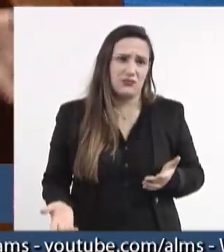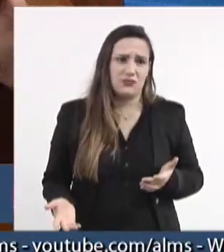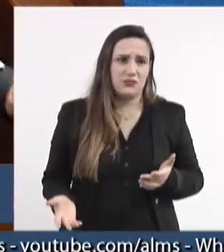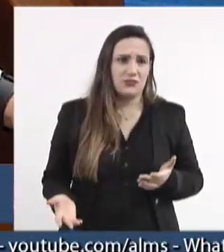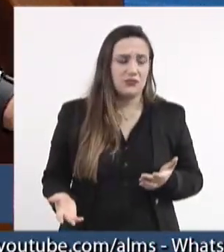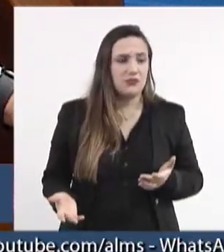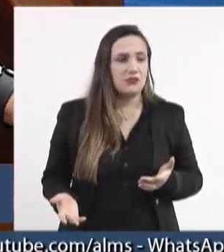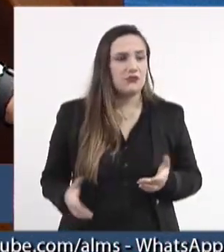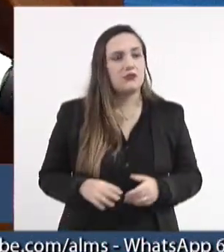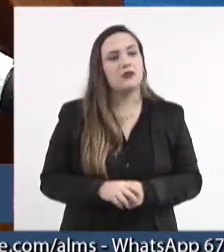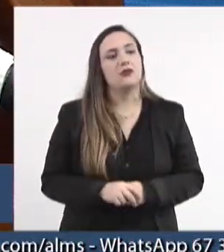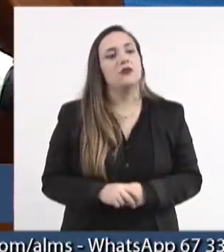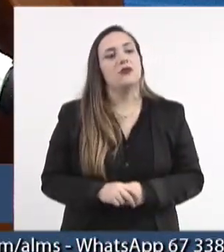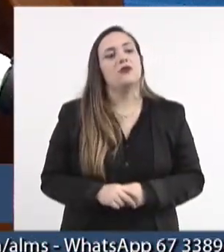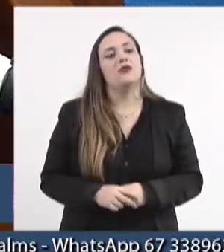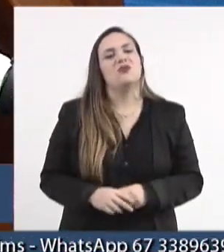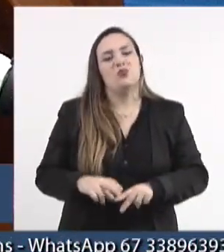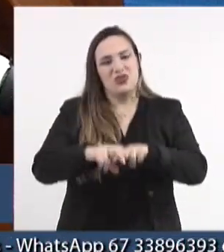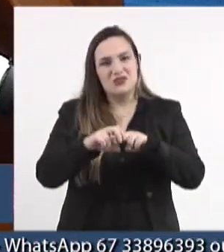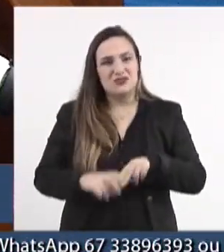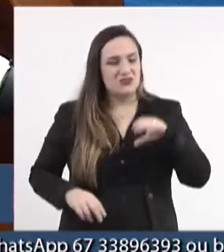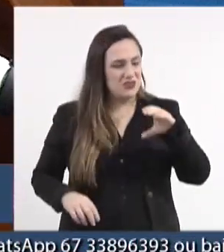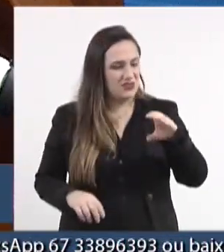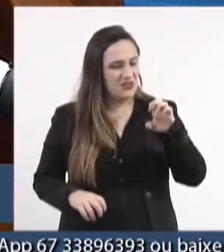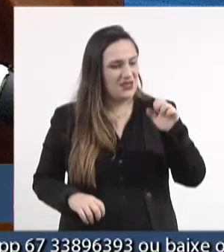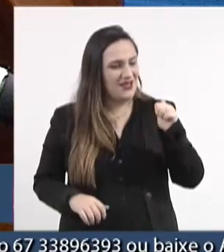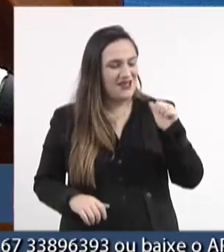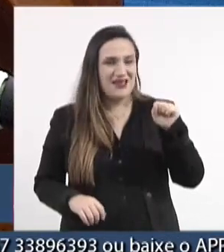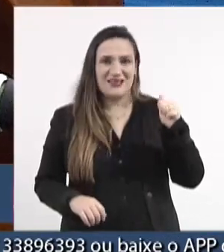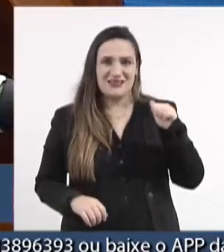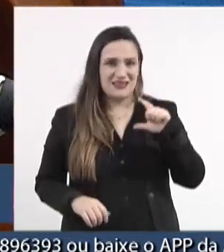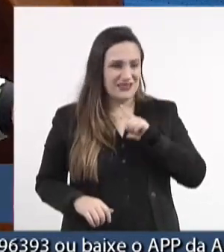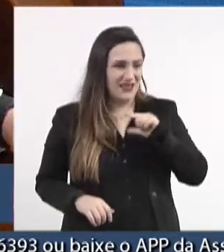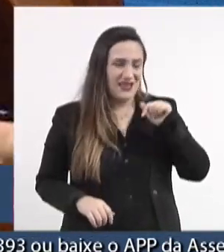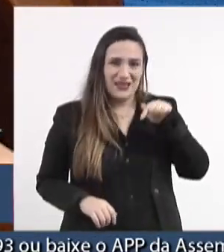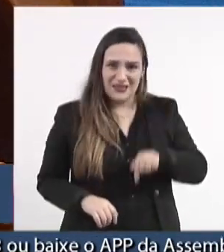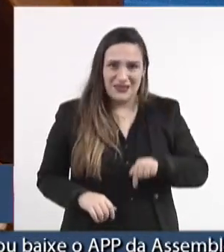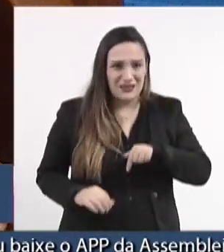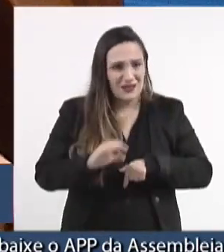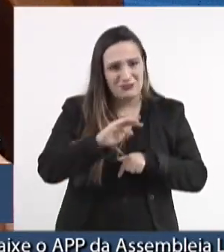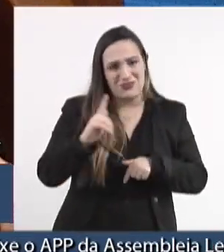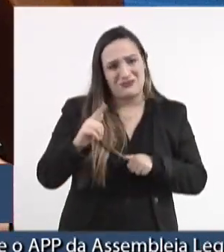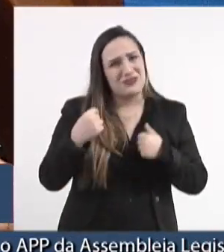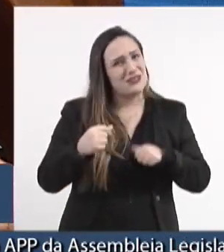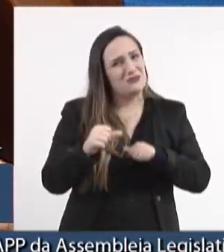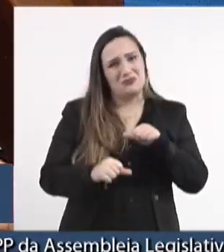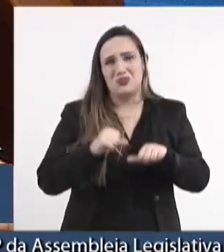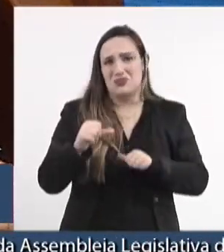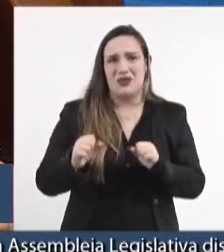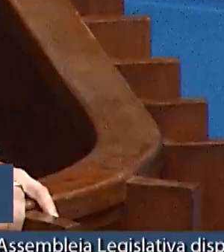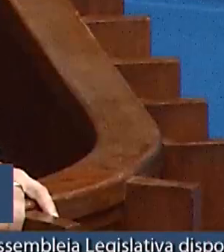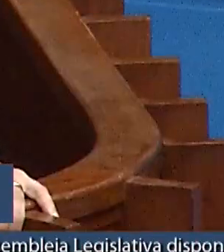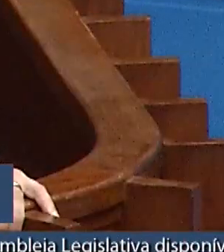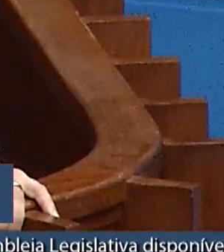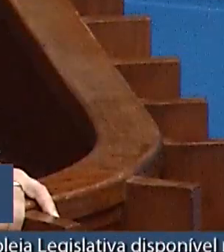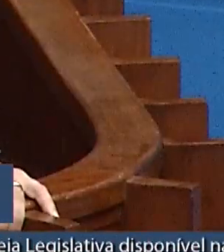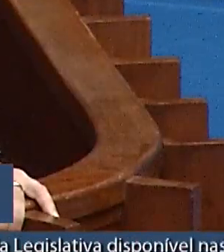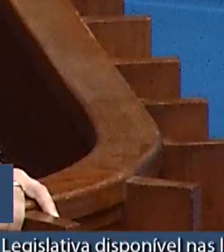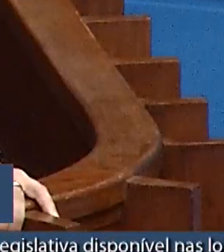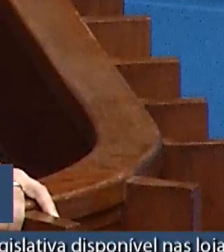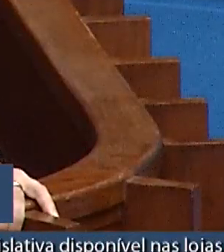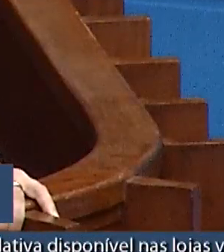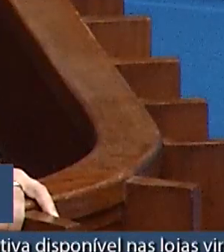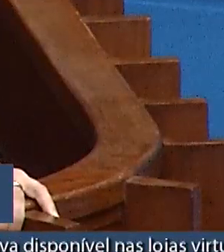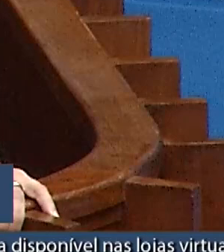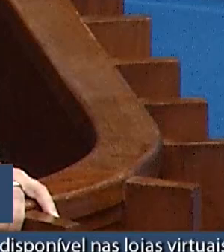do Ceasa que nós temos defendido é um modelo que possa escoar e distribuir